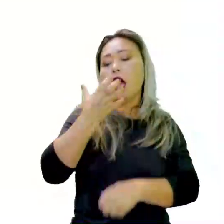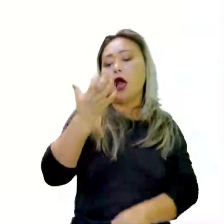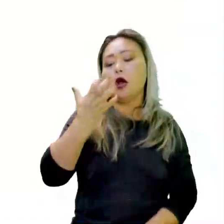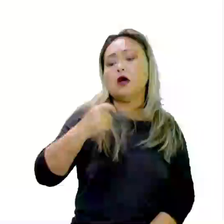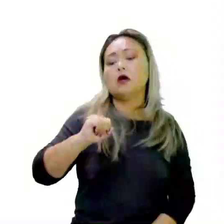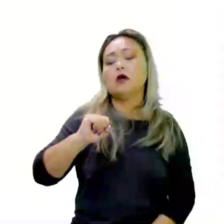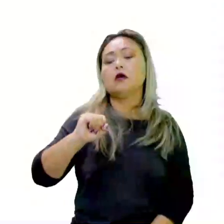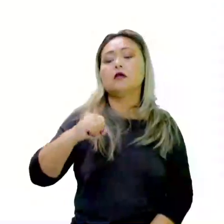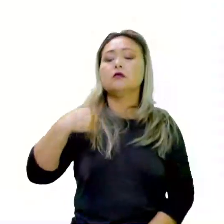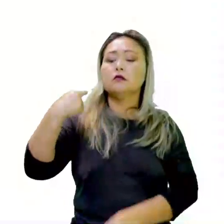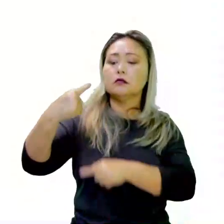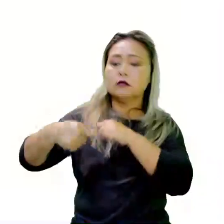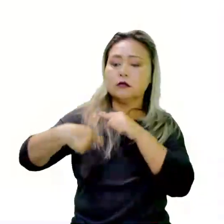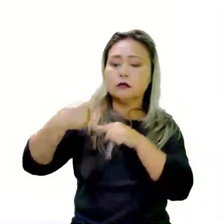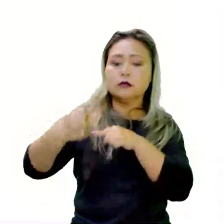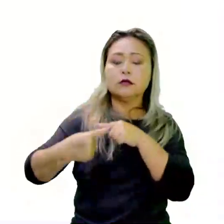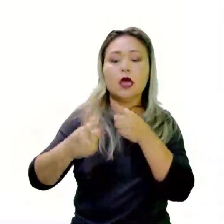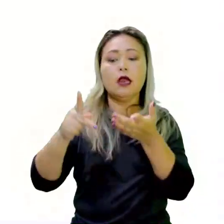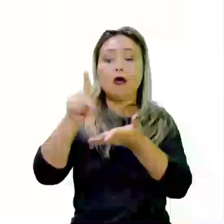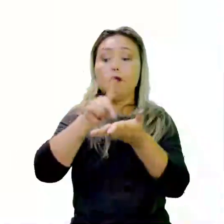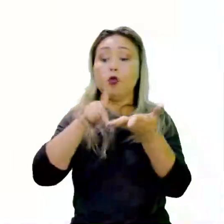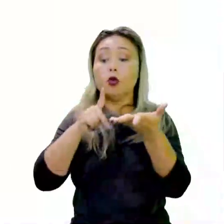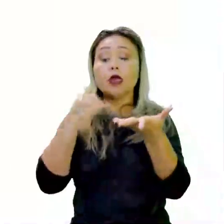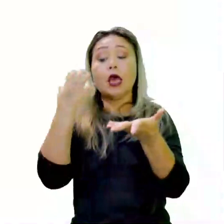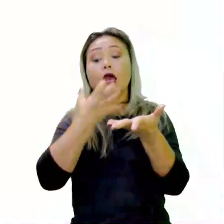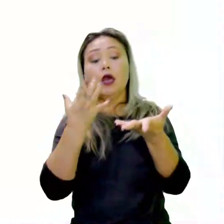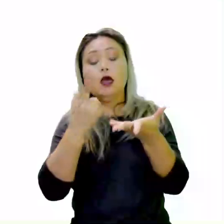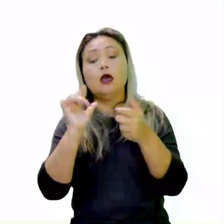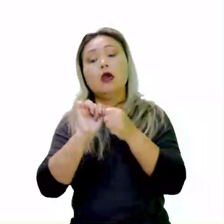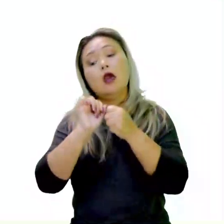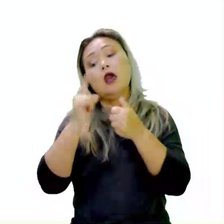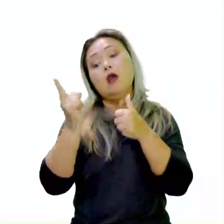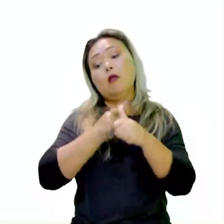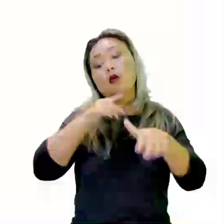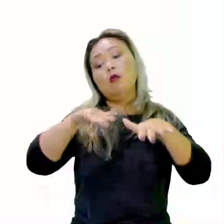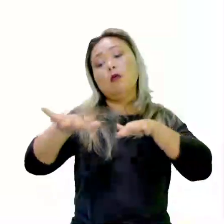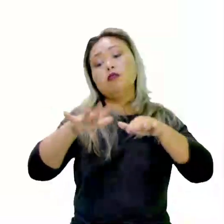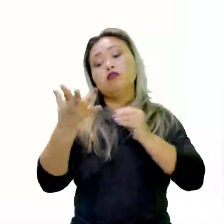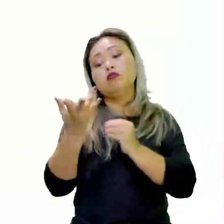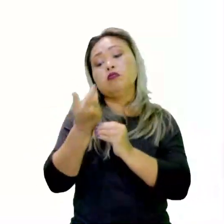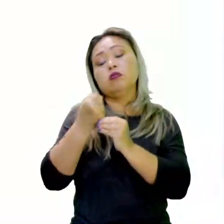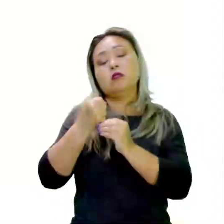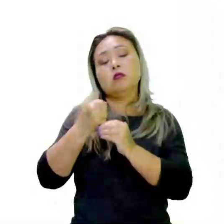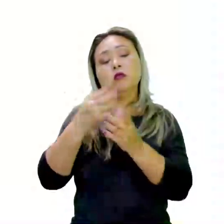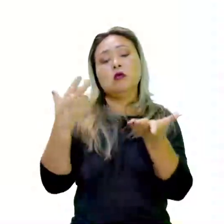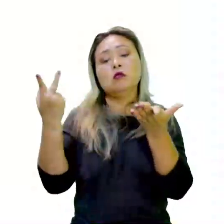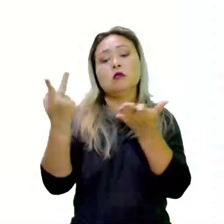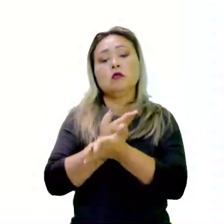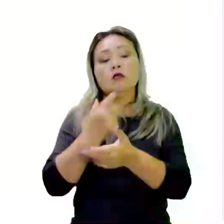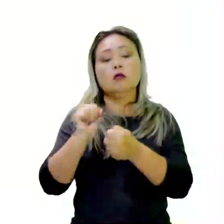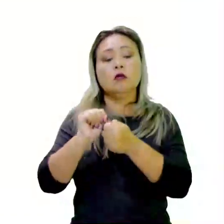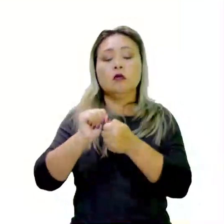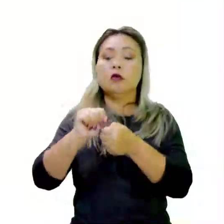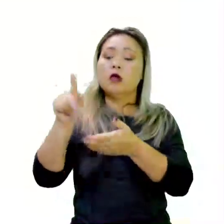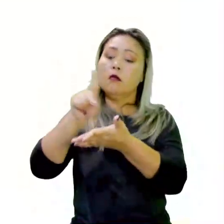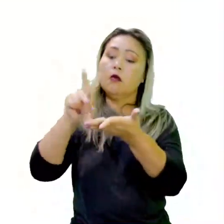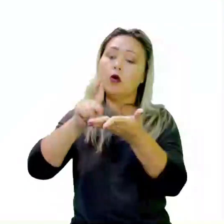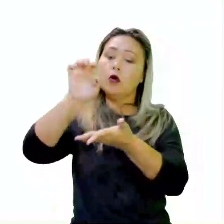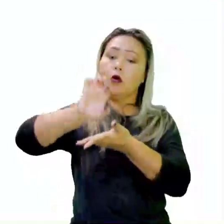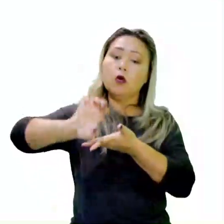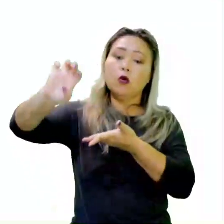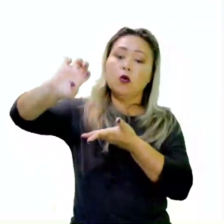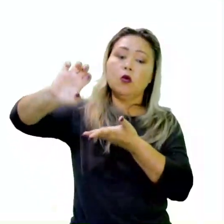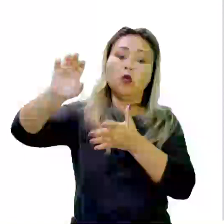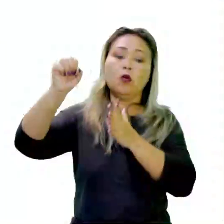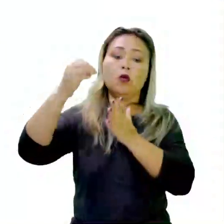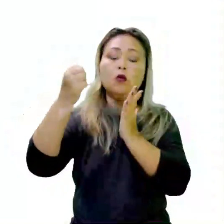cantigas, poesias cantadas. Ou seja, é o primeiro movimento artístico que aconteceu na poesia europeia a